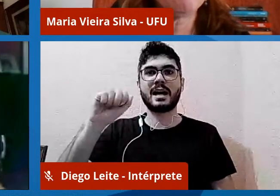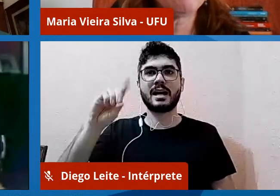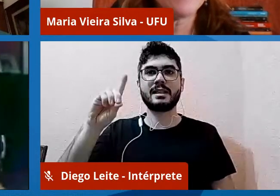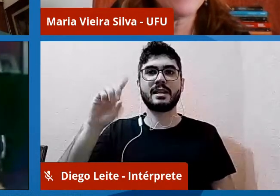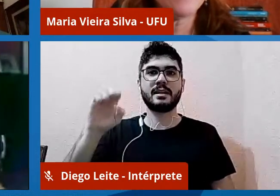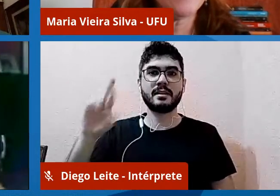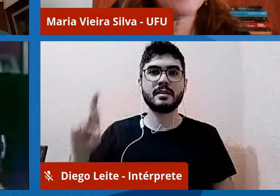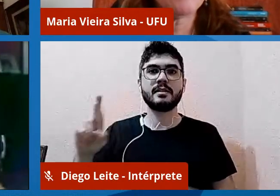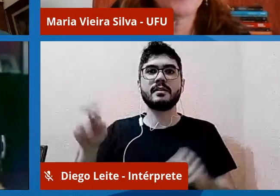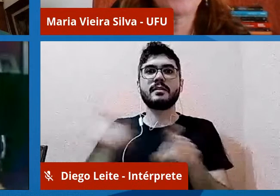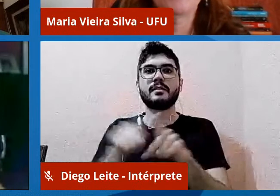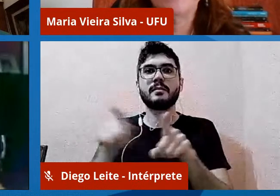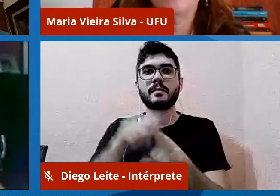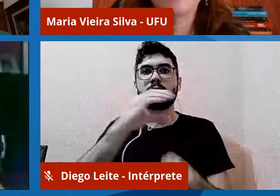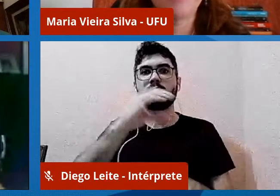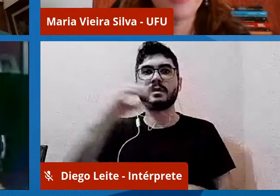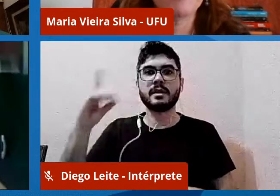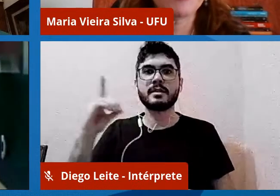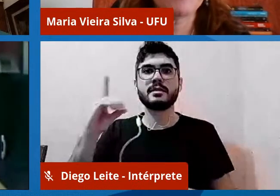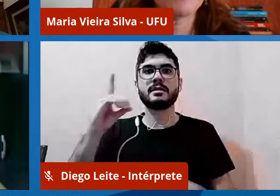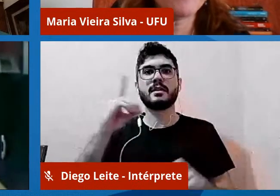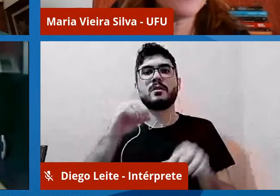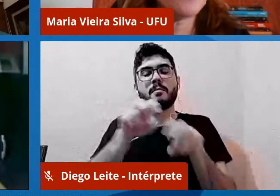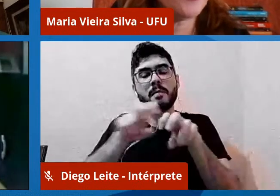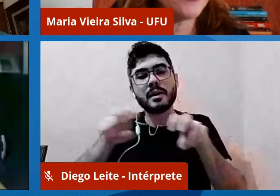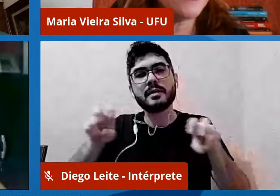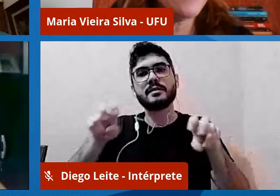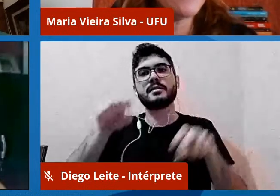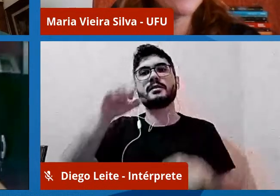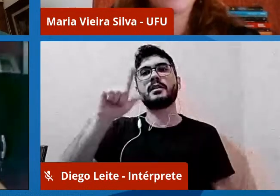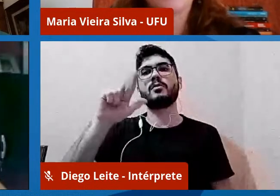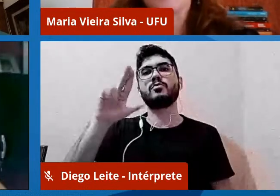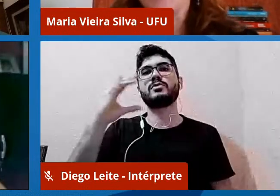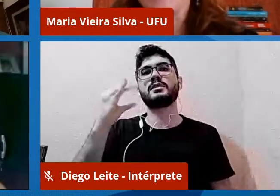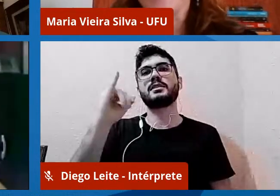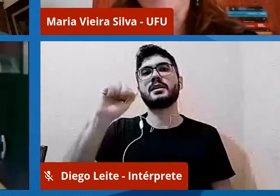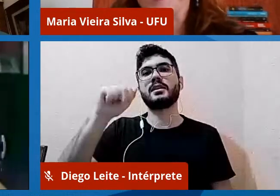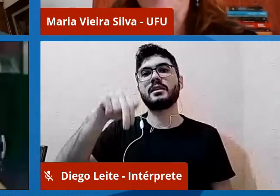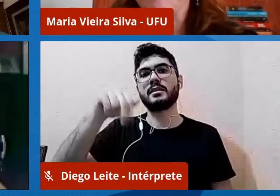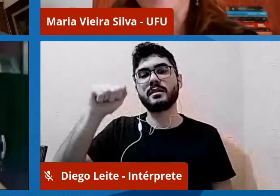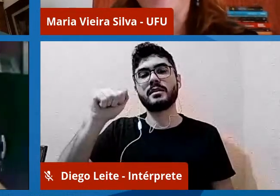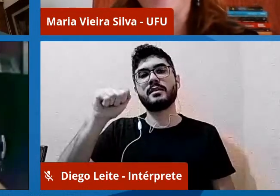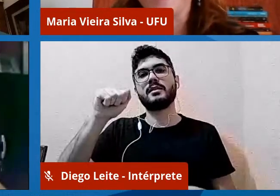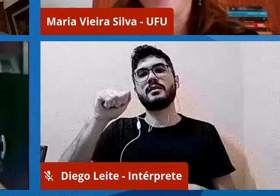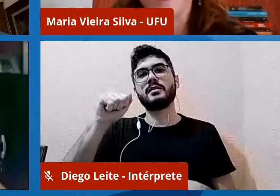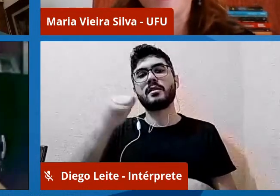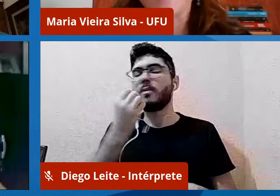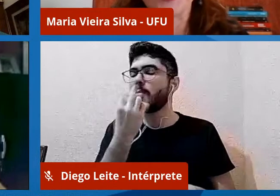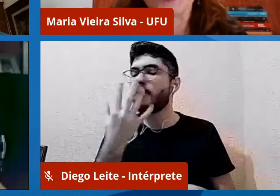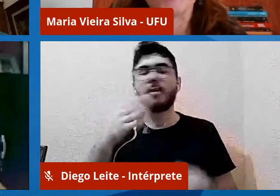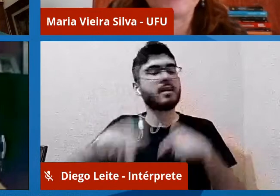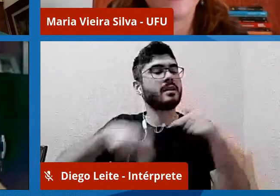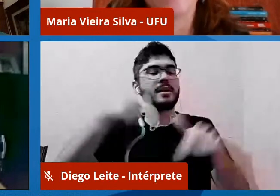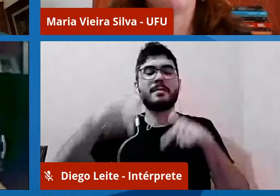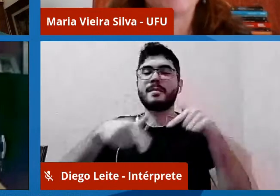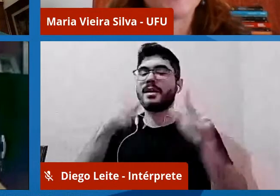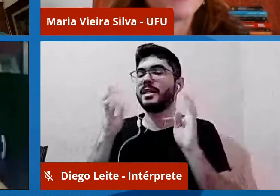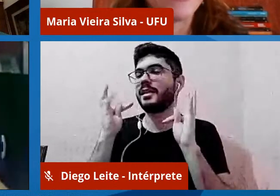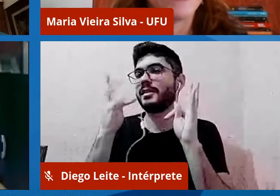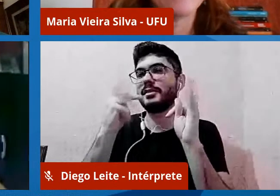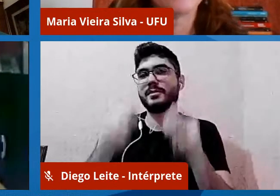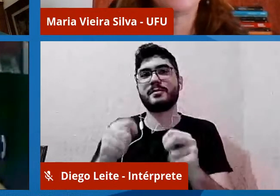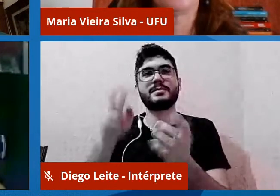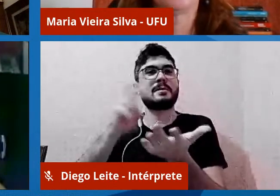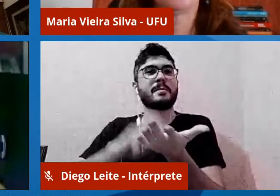Luciana. Bom trabalho a todos e todas nesse resto de sessão, né, nesse restante da manhã.